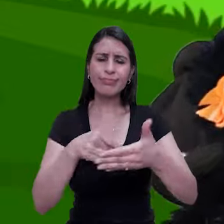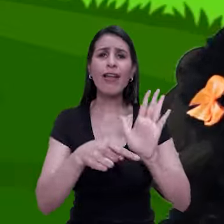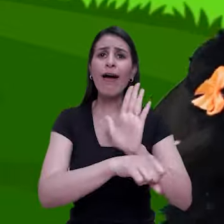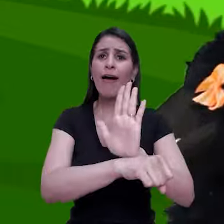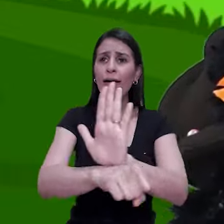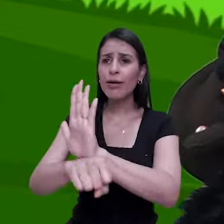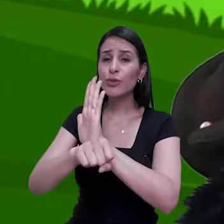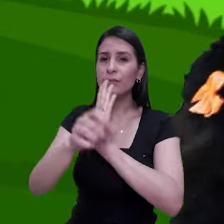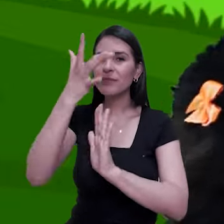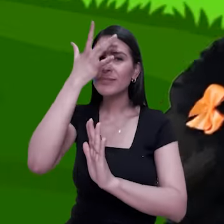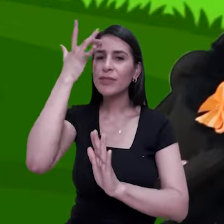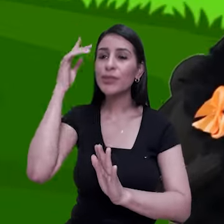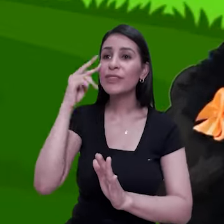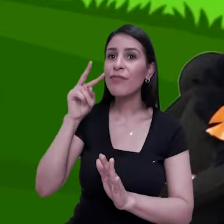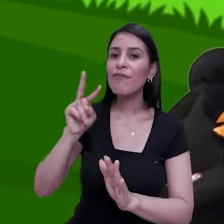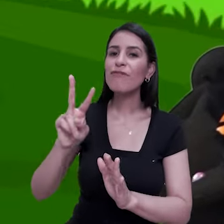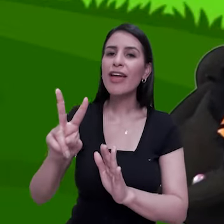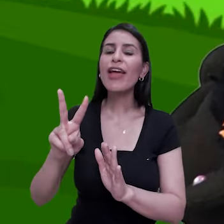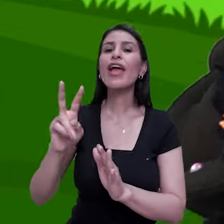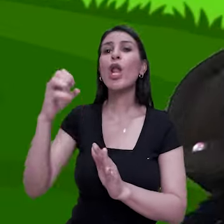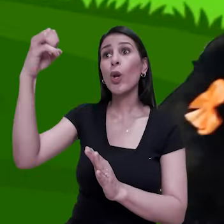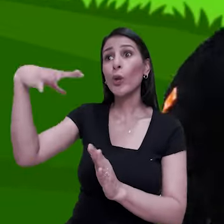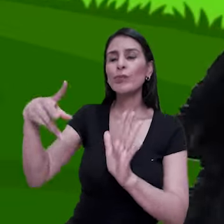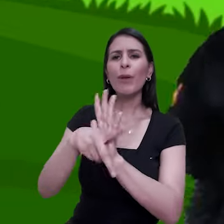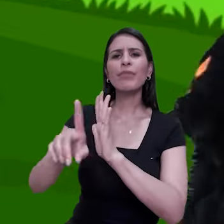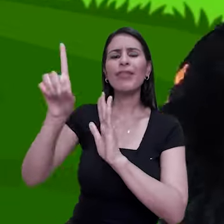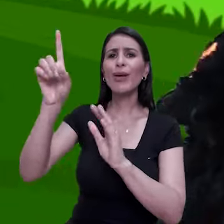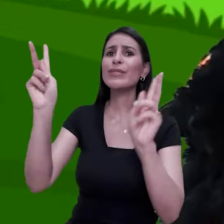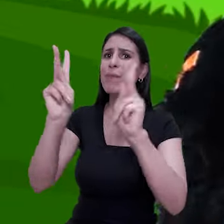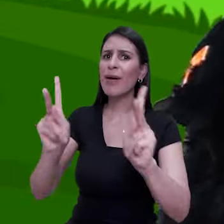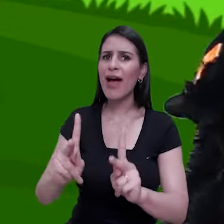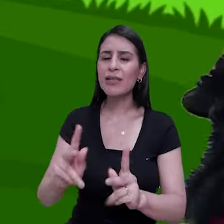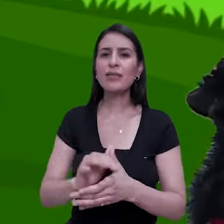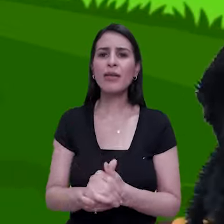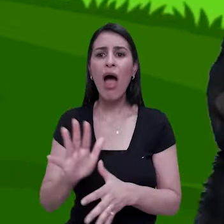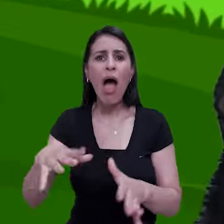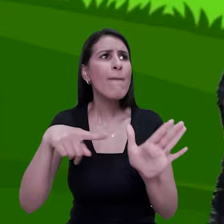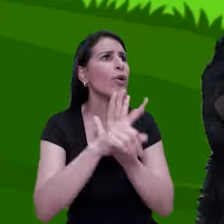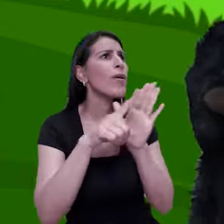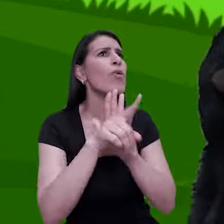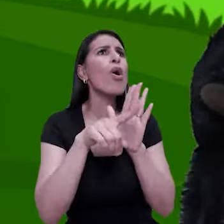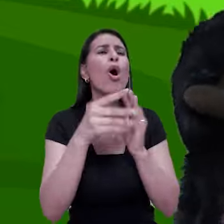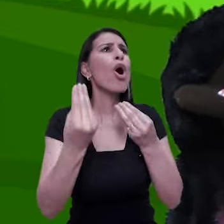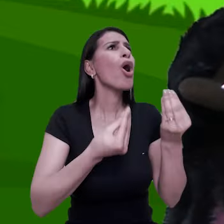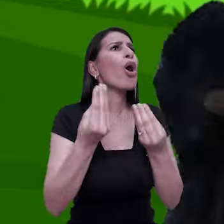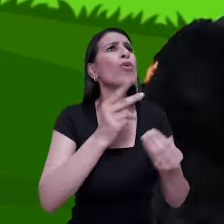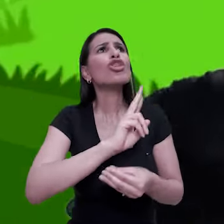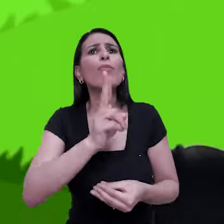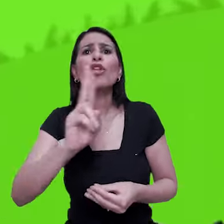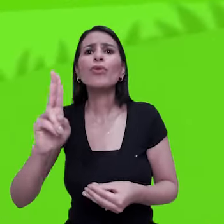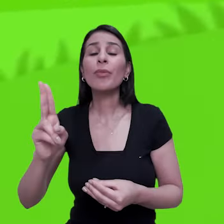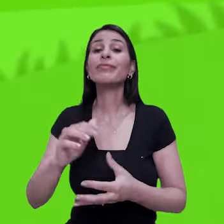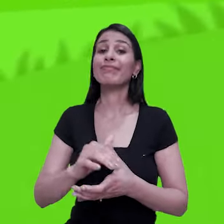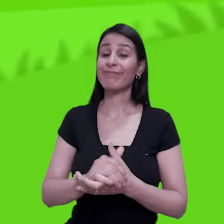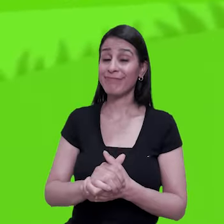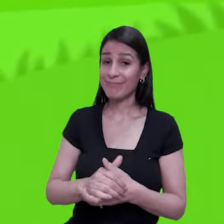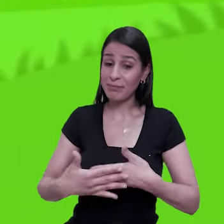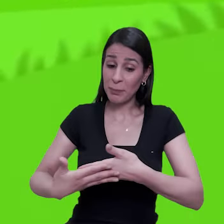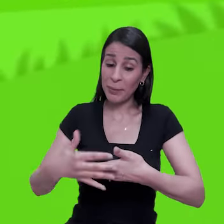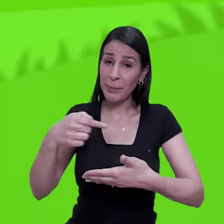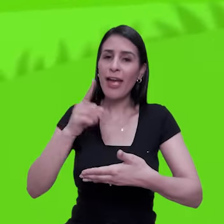de Deus e viva em paz. E como essa criança será chamada? É mesmo, como, como? Ela será chamada de